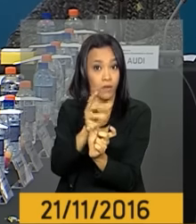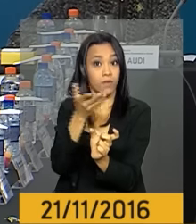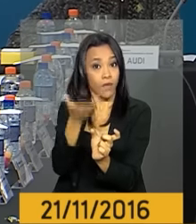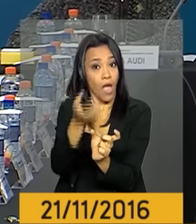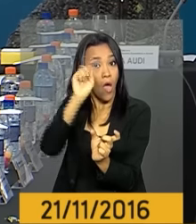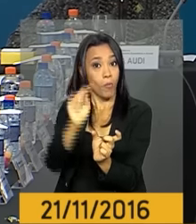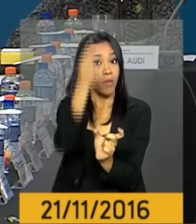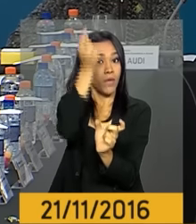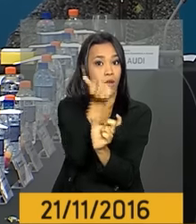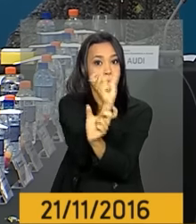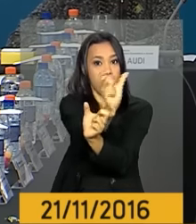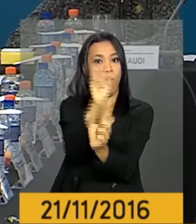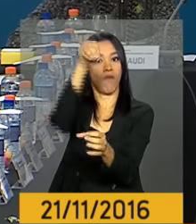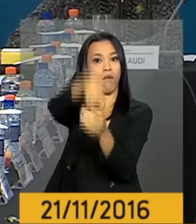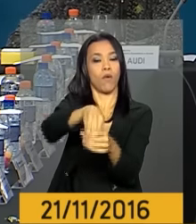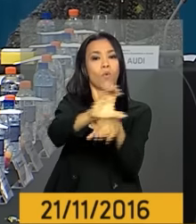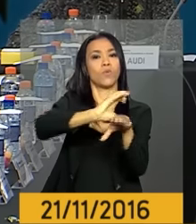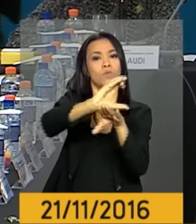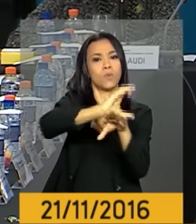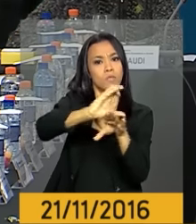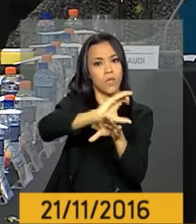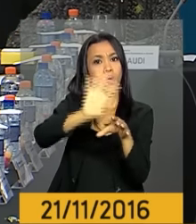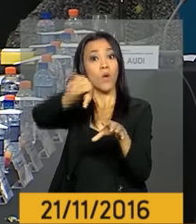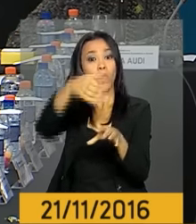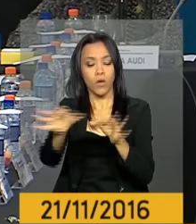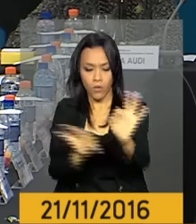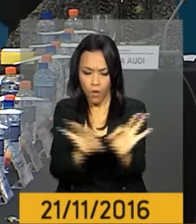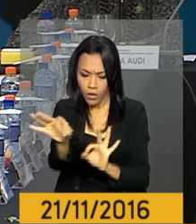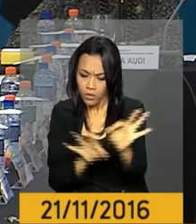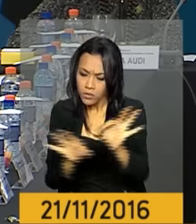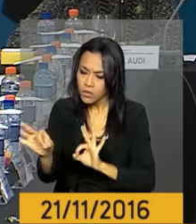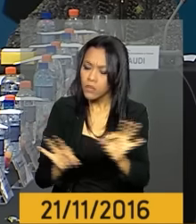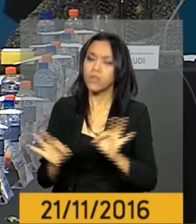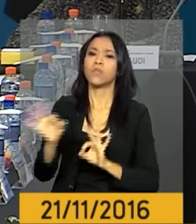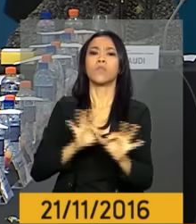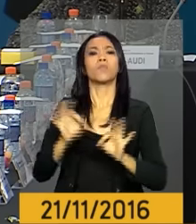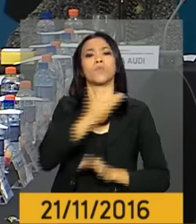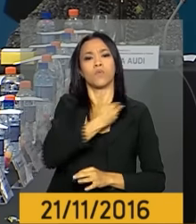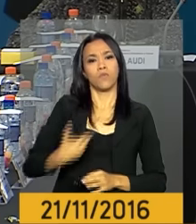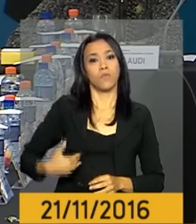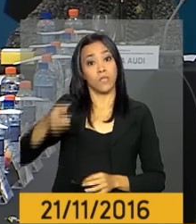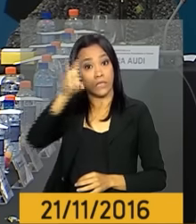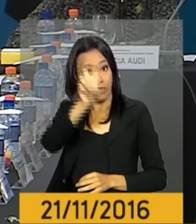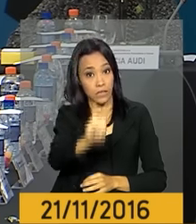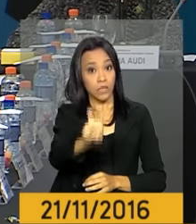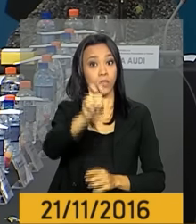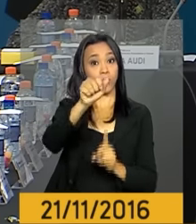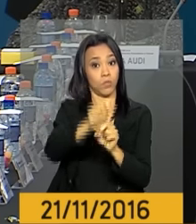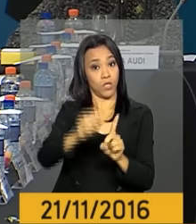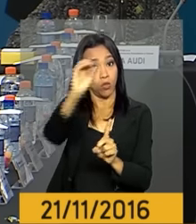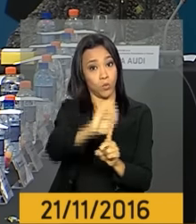da soberania popular, quando recriamos o Estado em 5 de